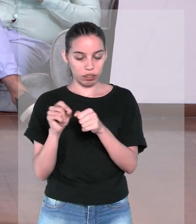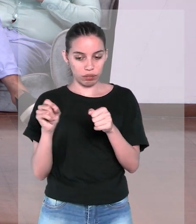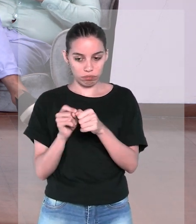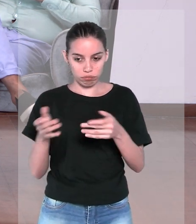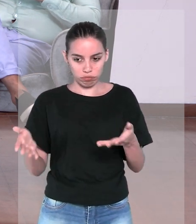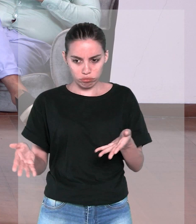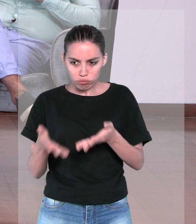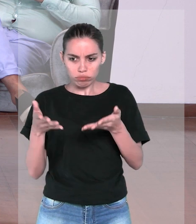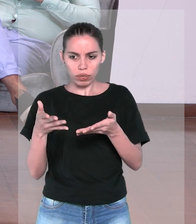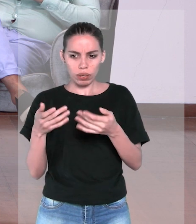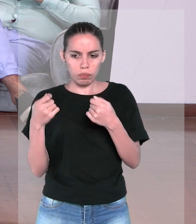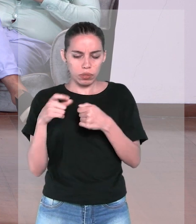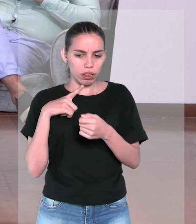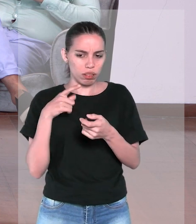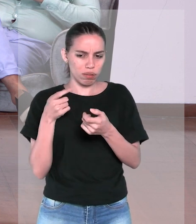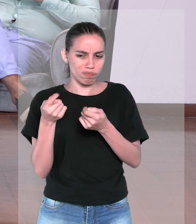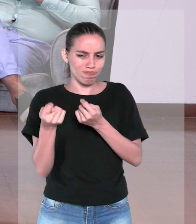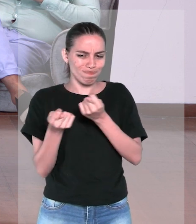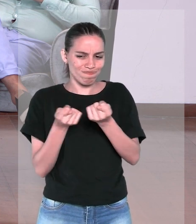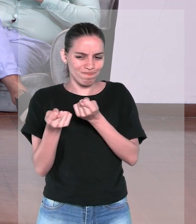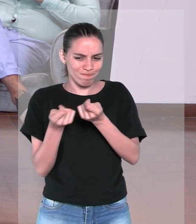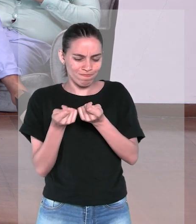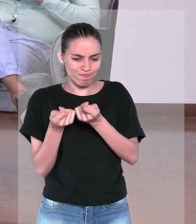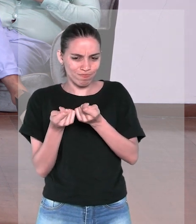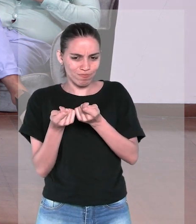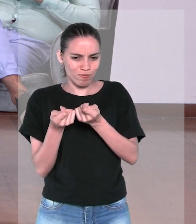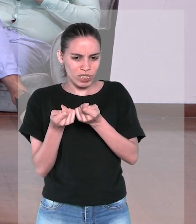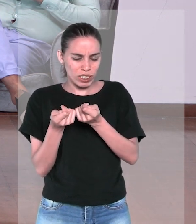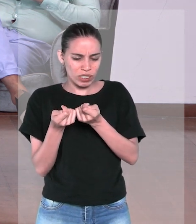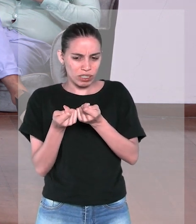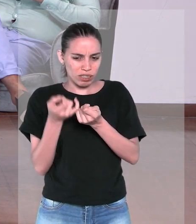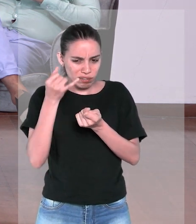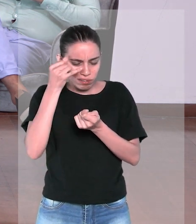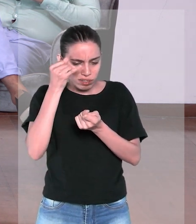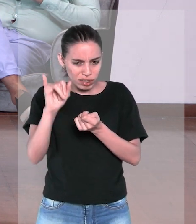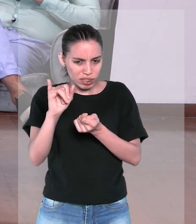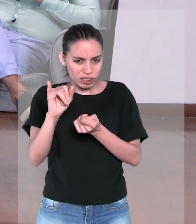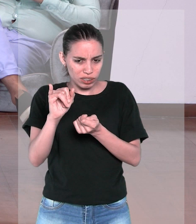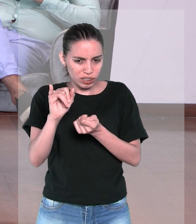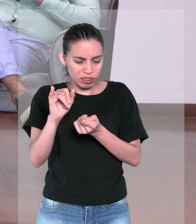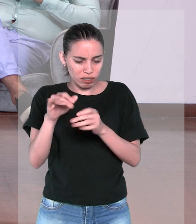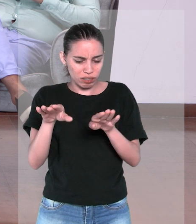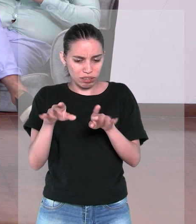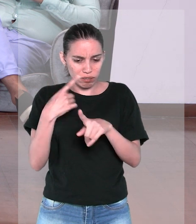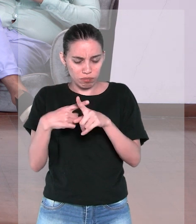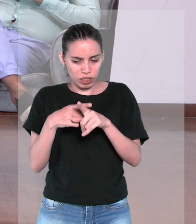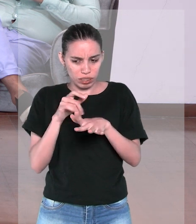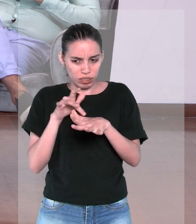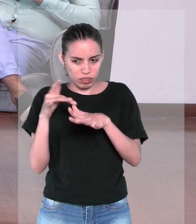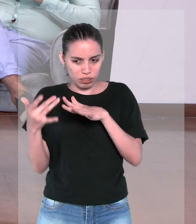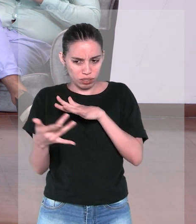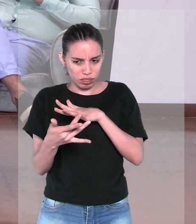no mundo, né? É muito dinheiro. Parece que ontem saiu o balanço do Google que dá quase 1,5 trilhão, né? Só para você ver o